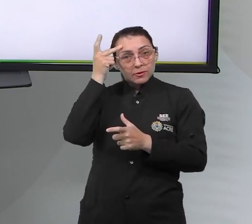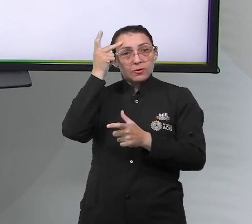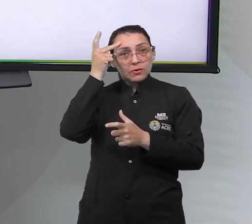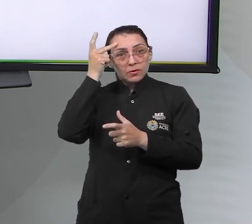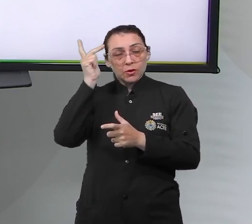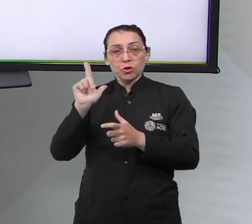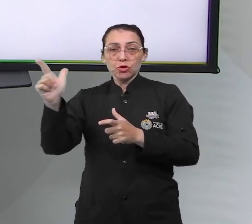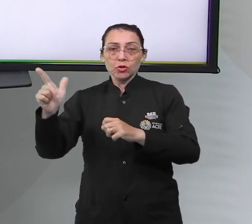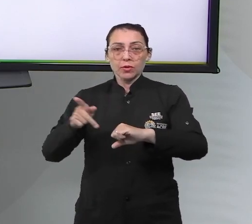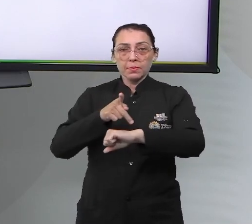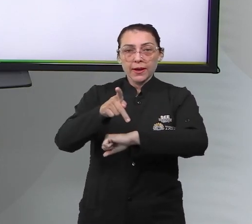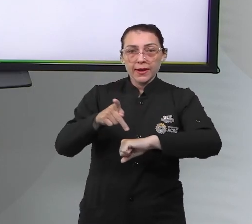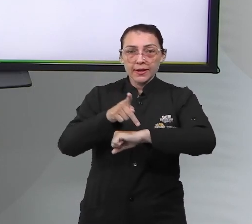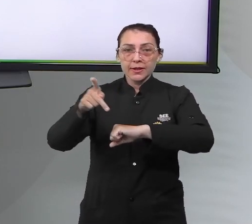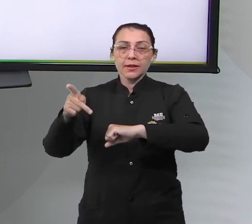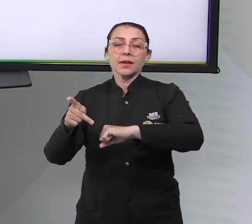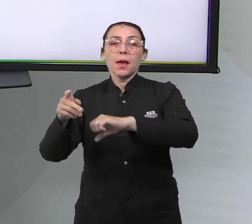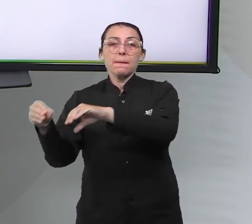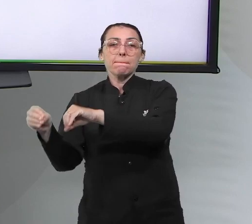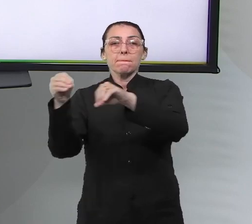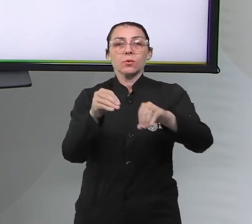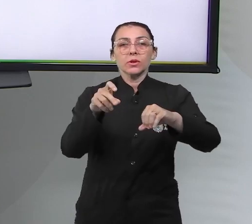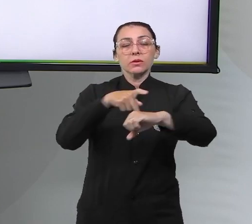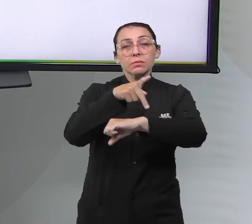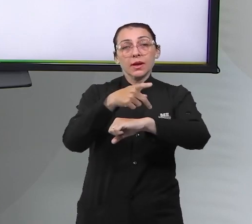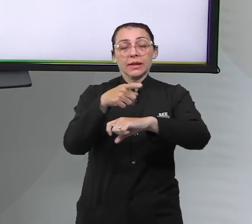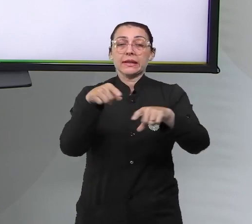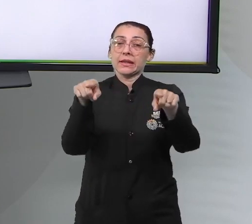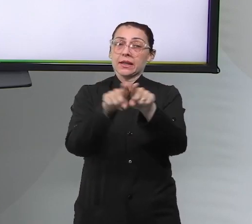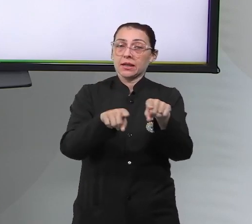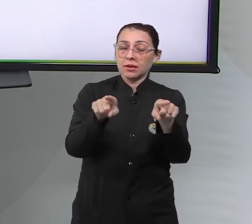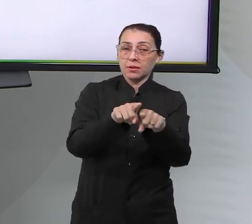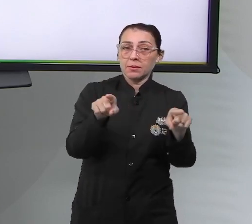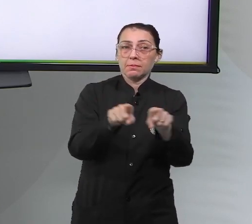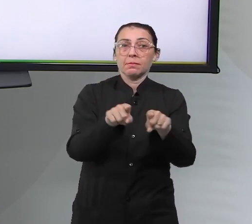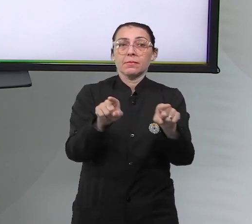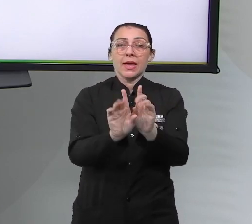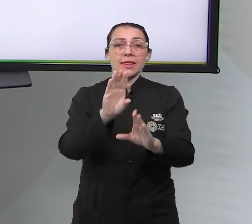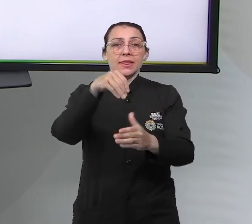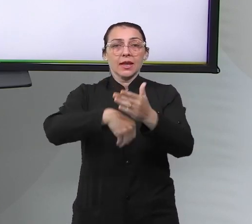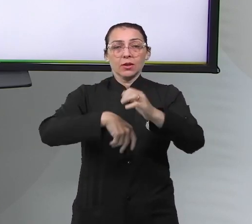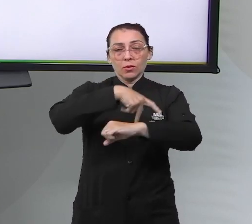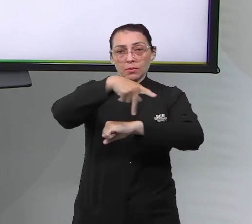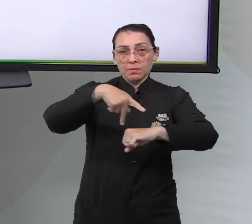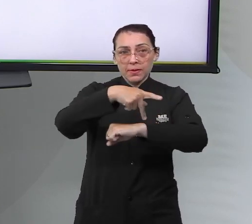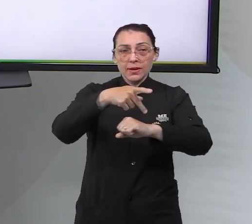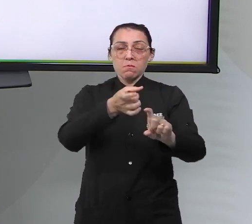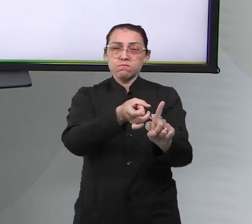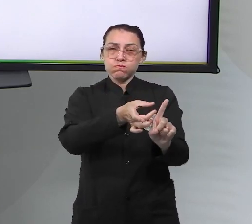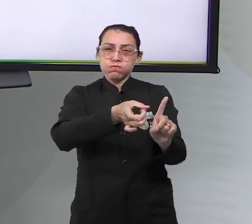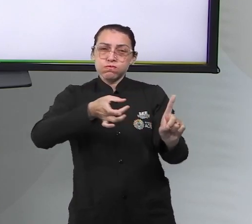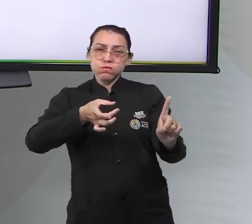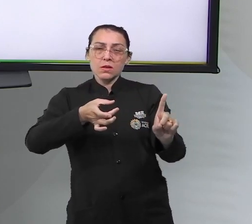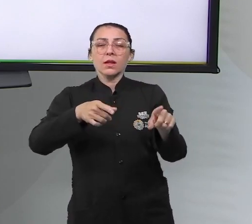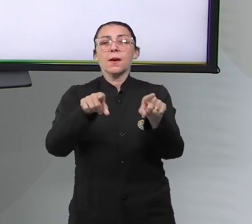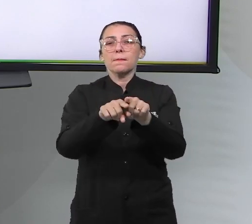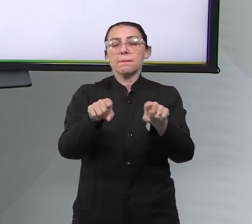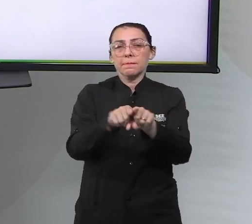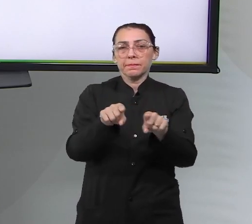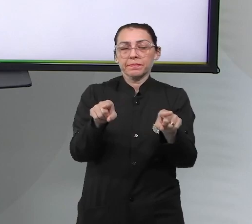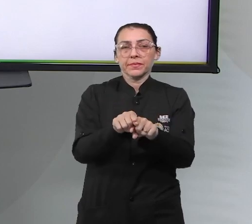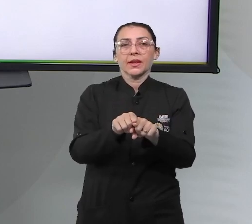vem de um país para outro país, e até mesmo internamente no país, a xenofobia ela